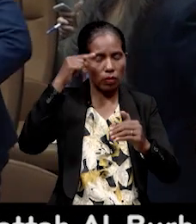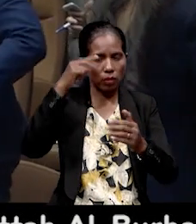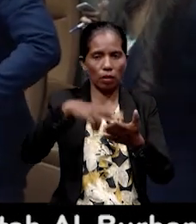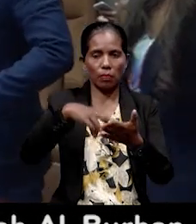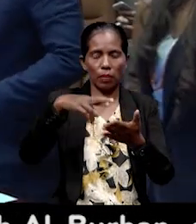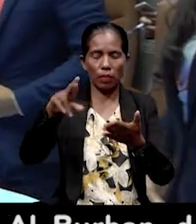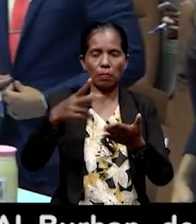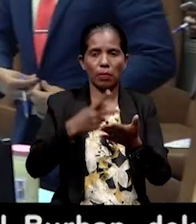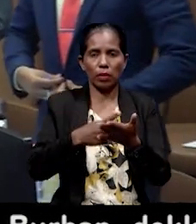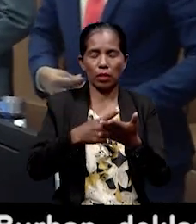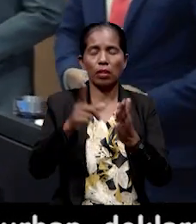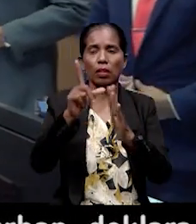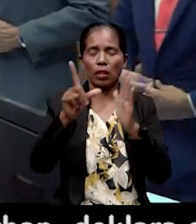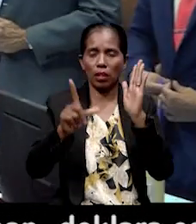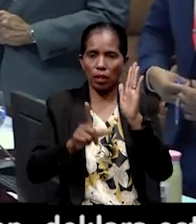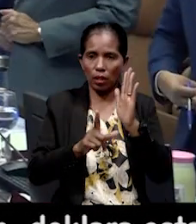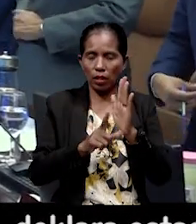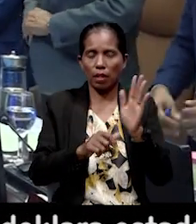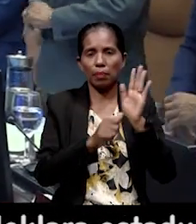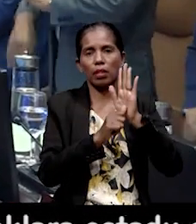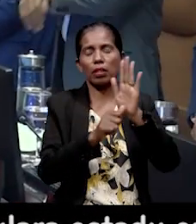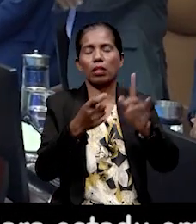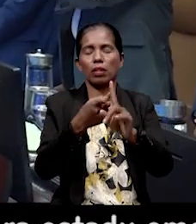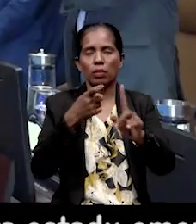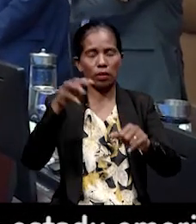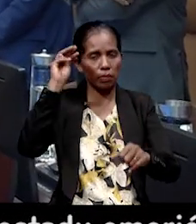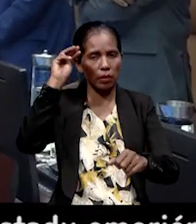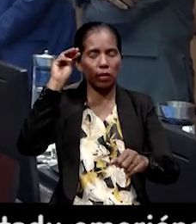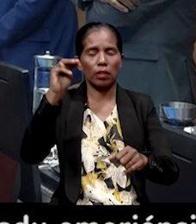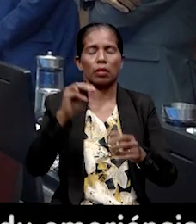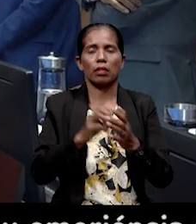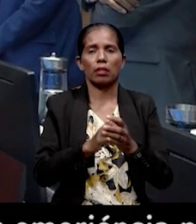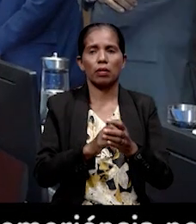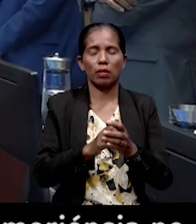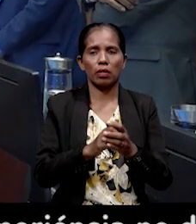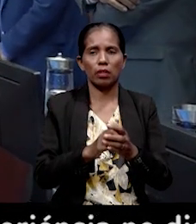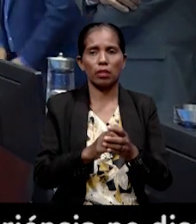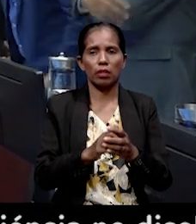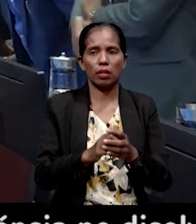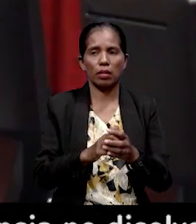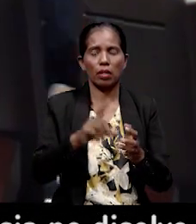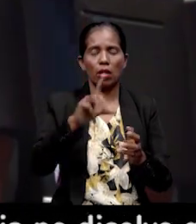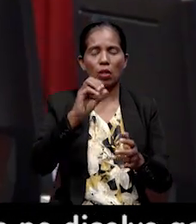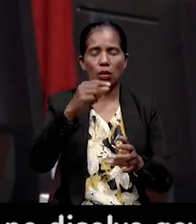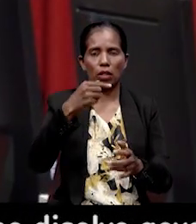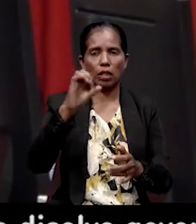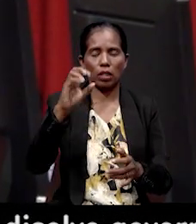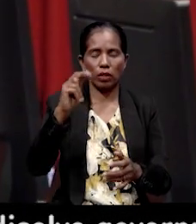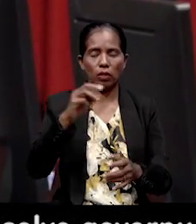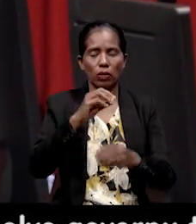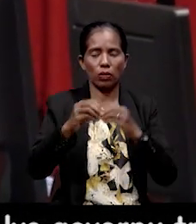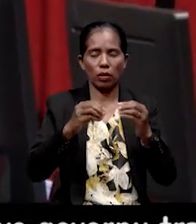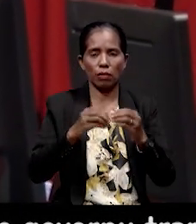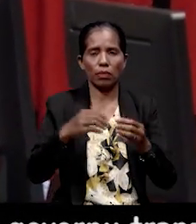projeto decreto lei nebe apresenta husi ministro de ensino superior ciência no cultura Longinhos dos Santos, conaba